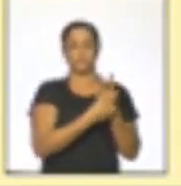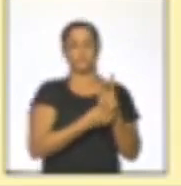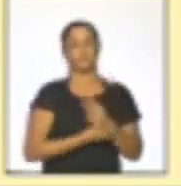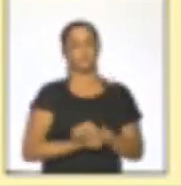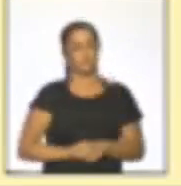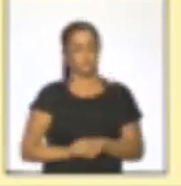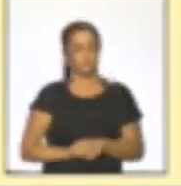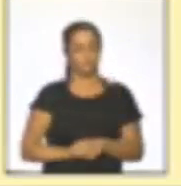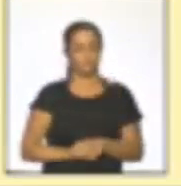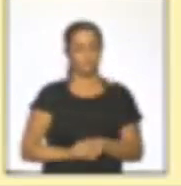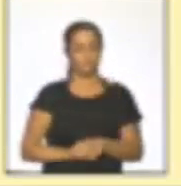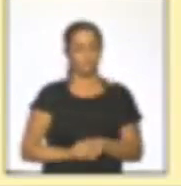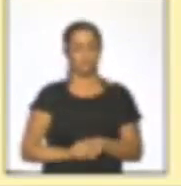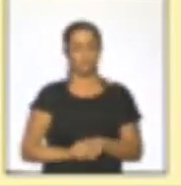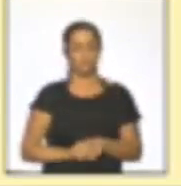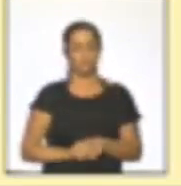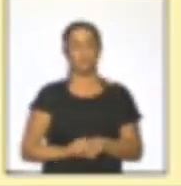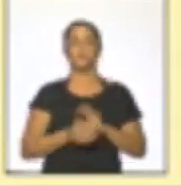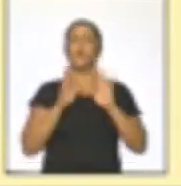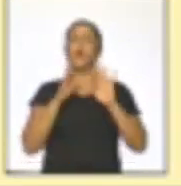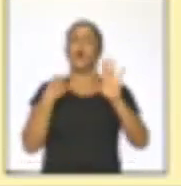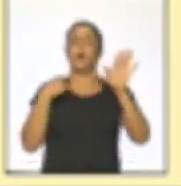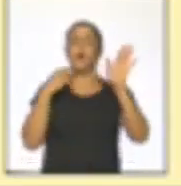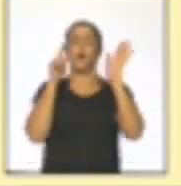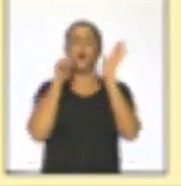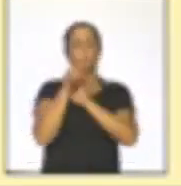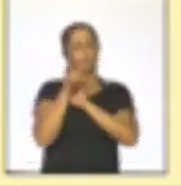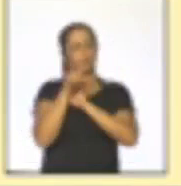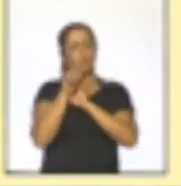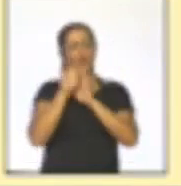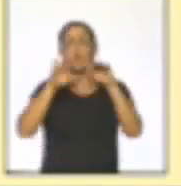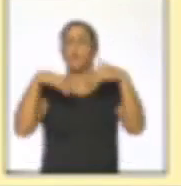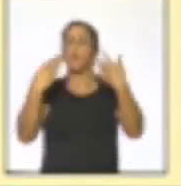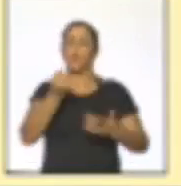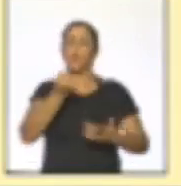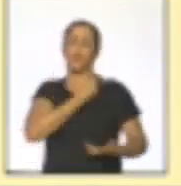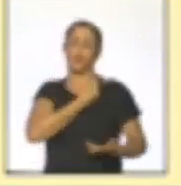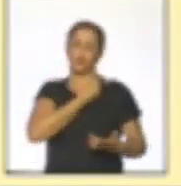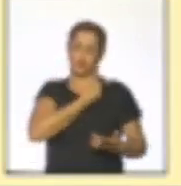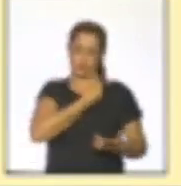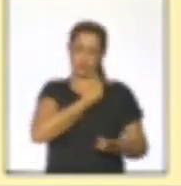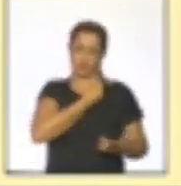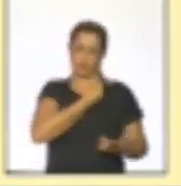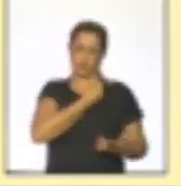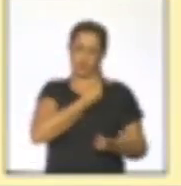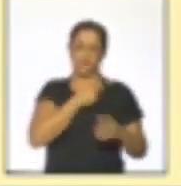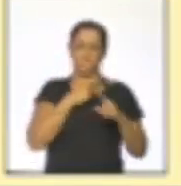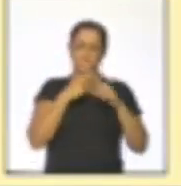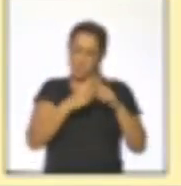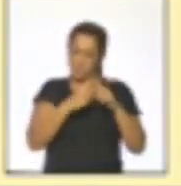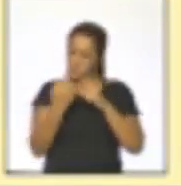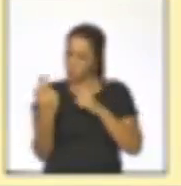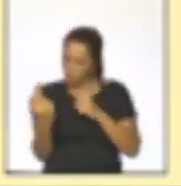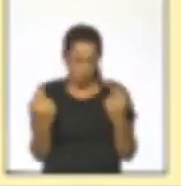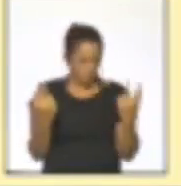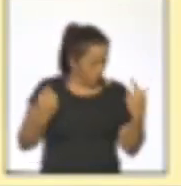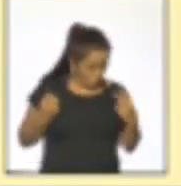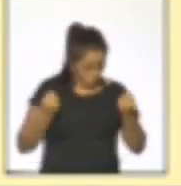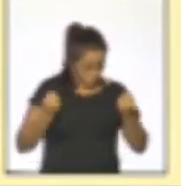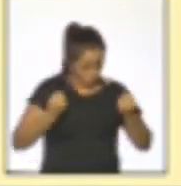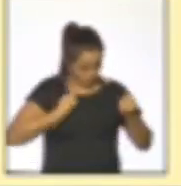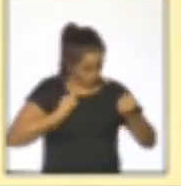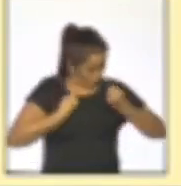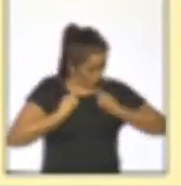Isso, agora melhorou. Então, a pergunta é: que número vezes ele mesmo nessa conta que vai dar